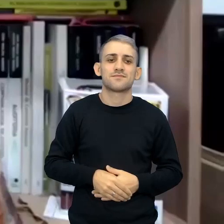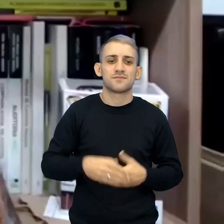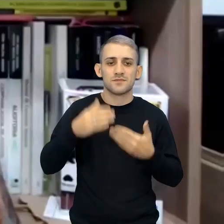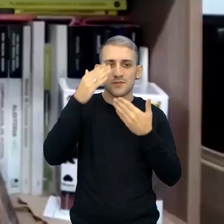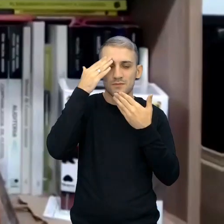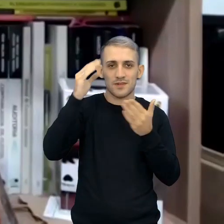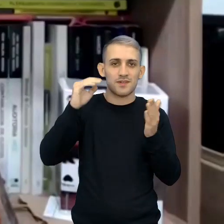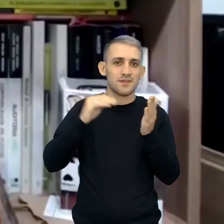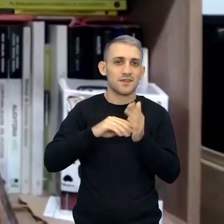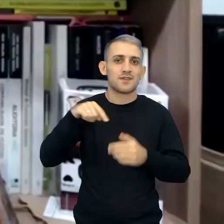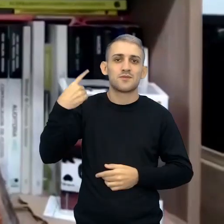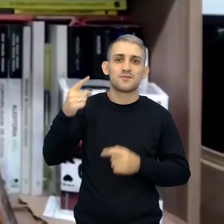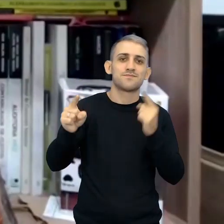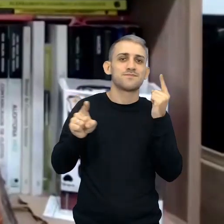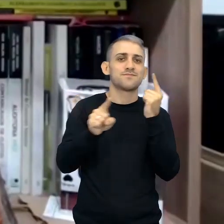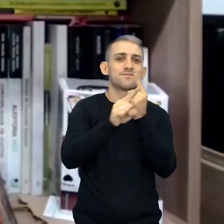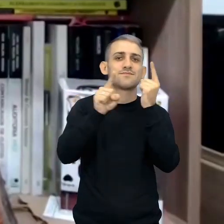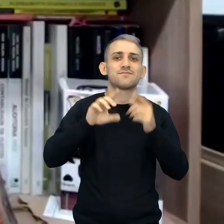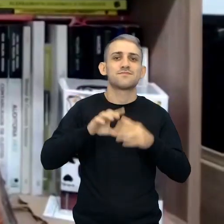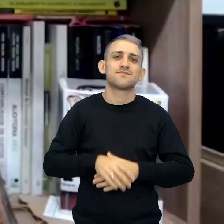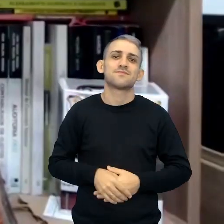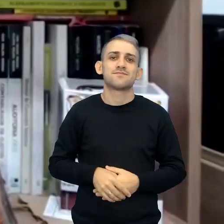Obrigado e até o próximo encontro.